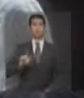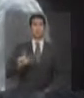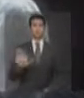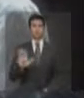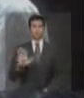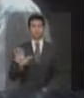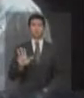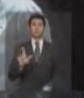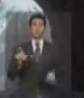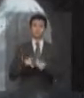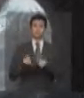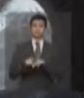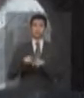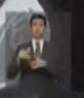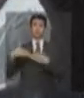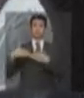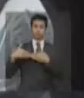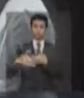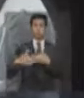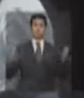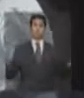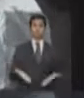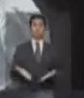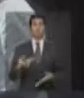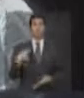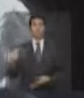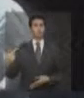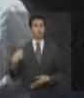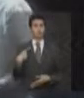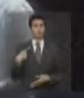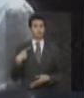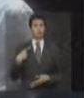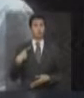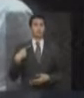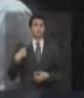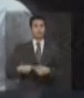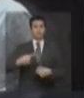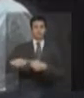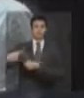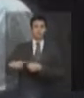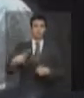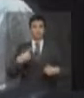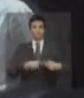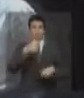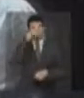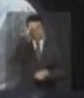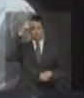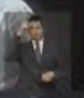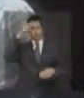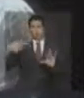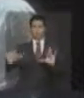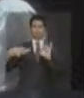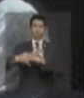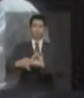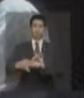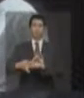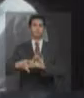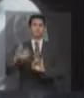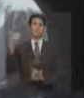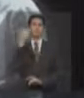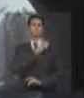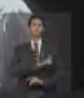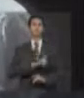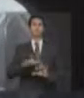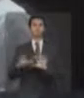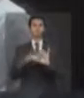no meu governo também, nós fizemos uma parceria com os municípios, com todos os